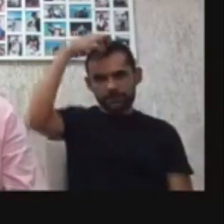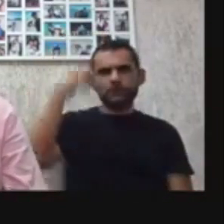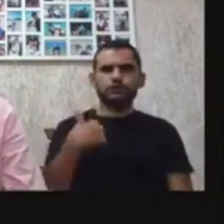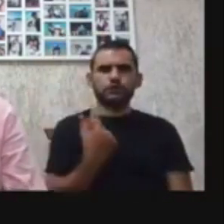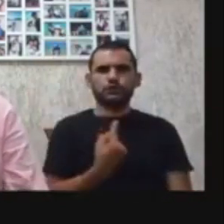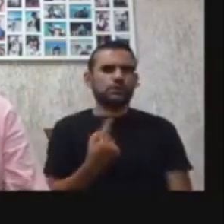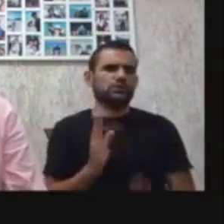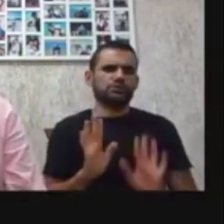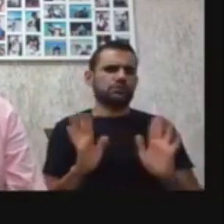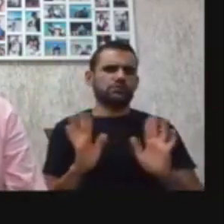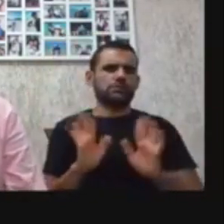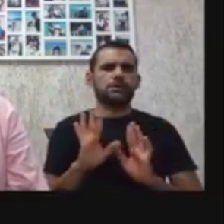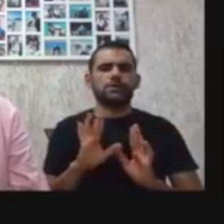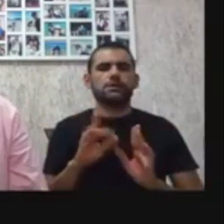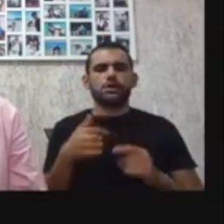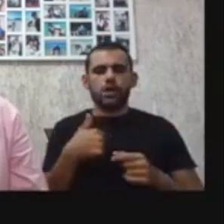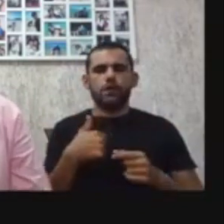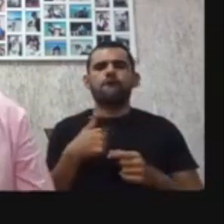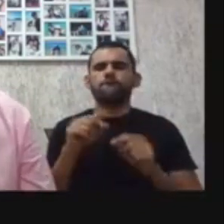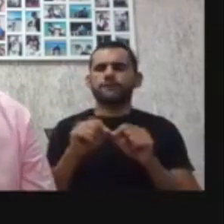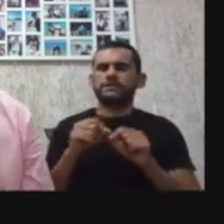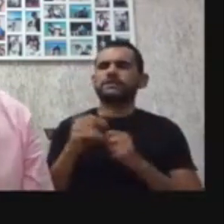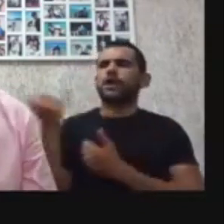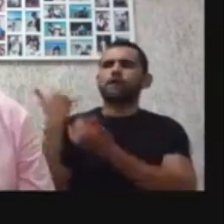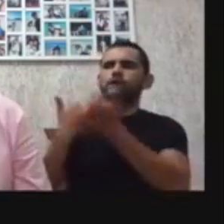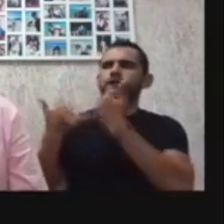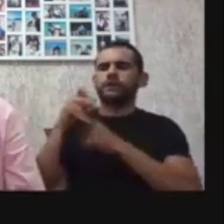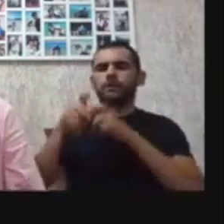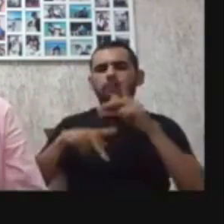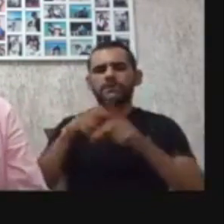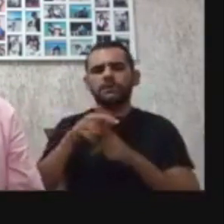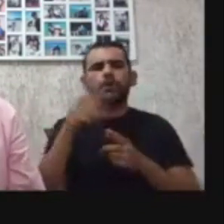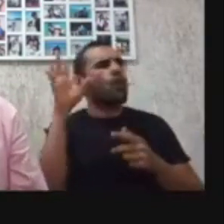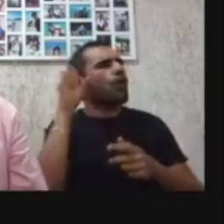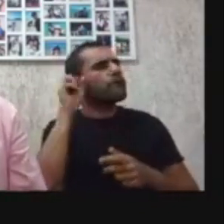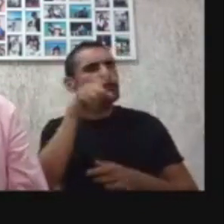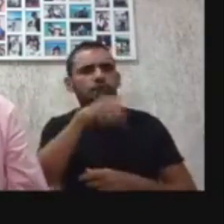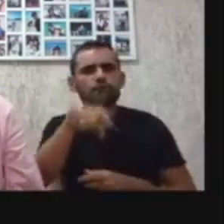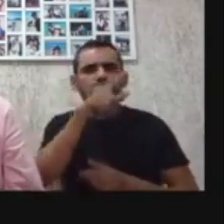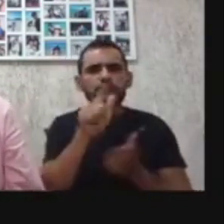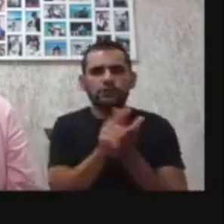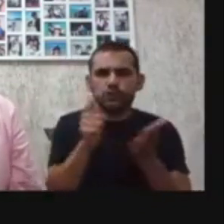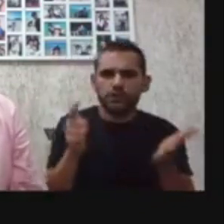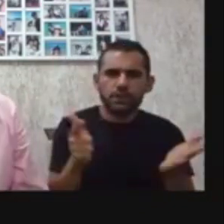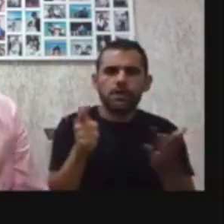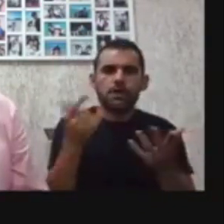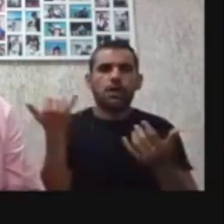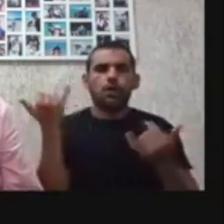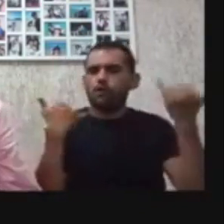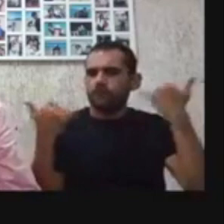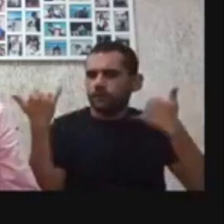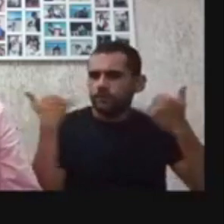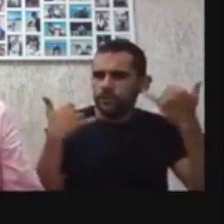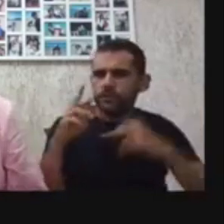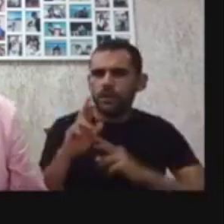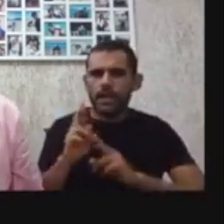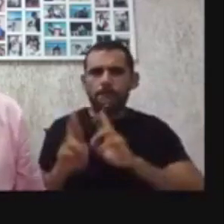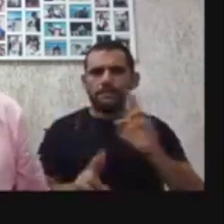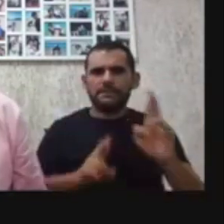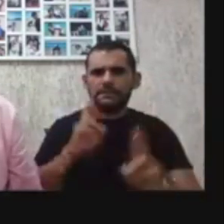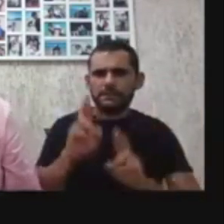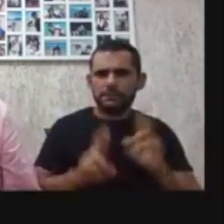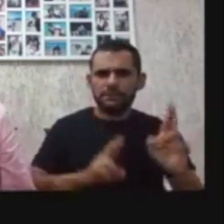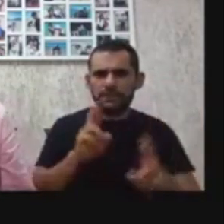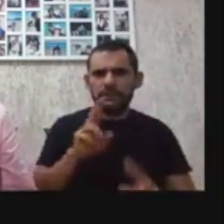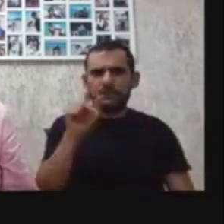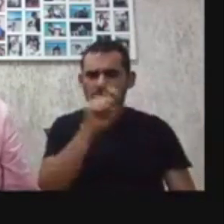isso sozinho, Adriano. Eu vou fazer isso ouvindo a população, ouvindo vocês da imprensa, eu vou fazer ouvindo as representatividades,